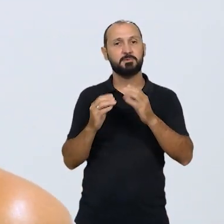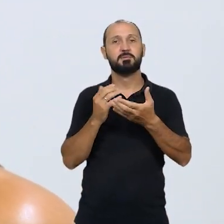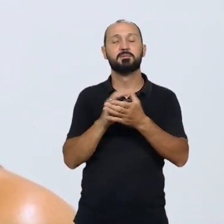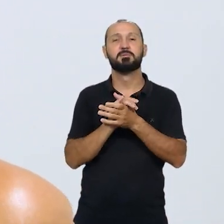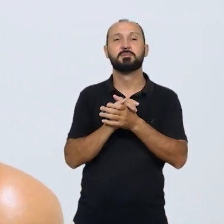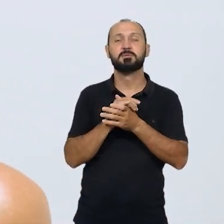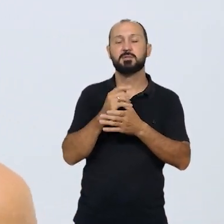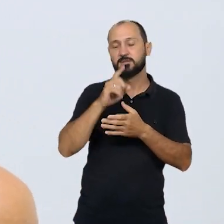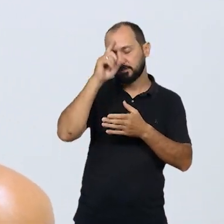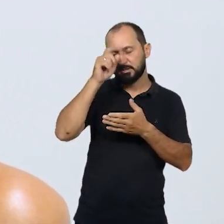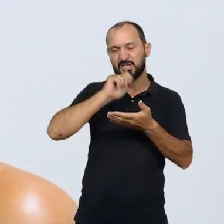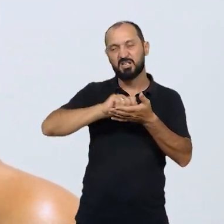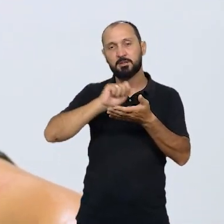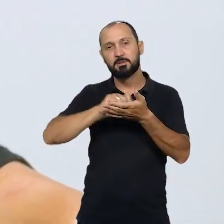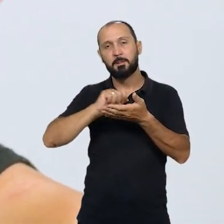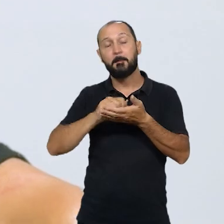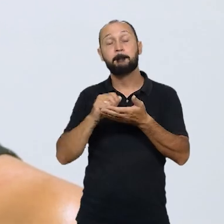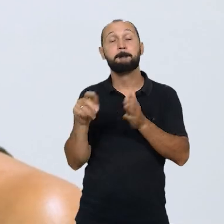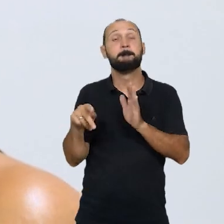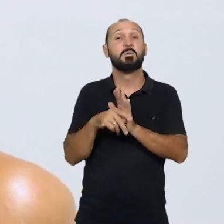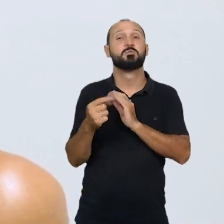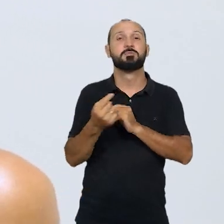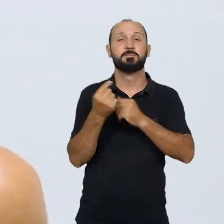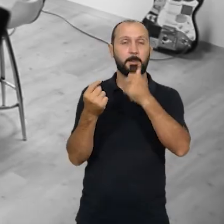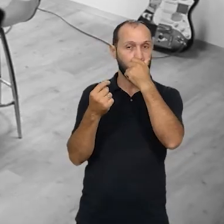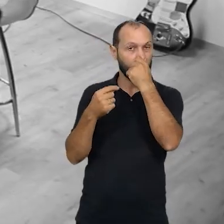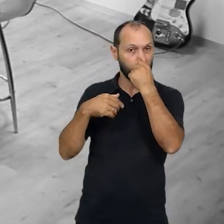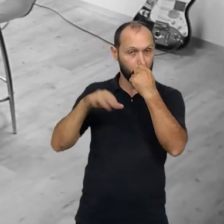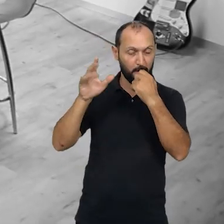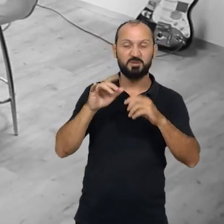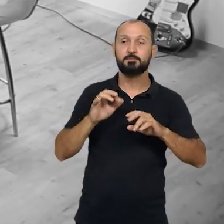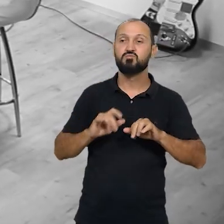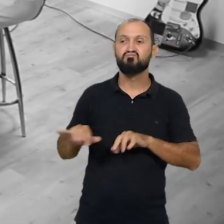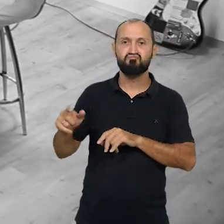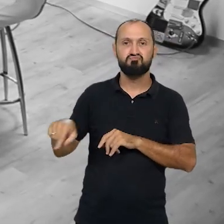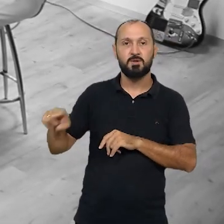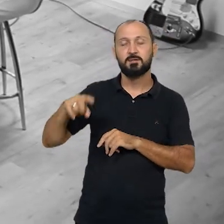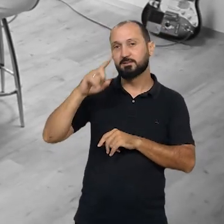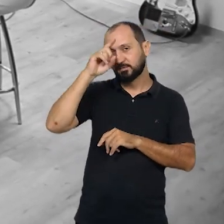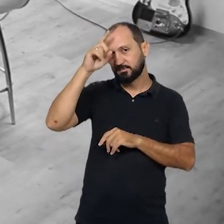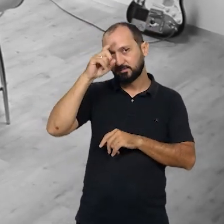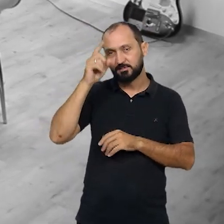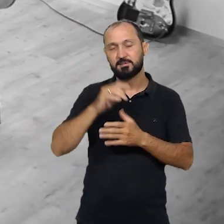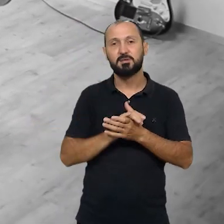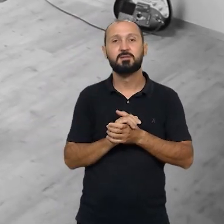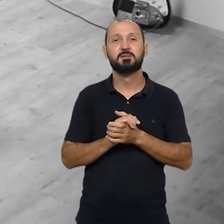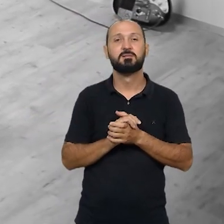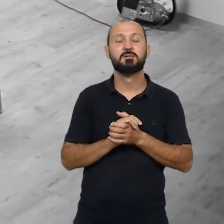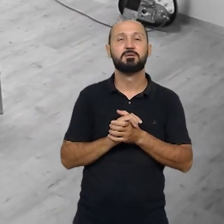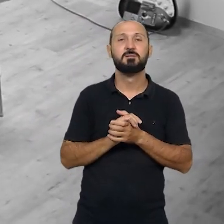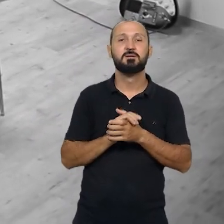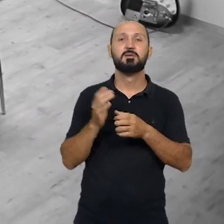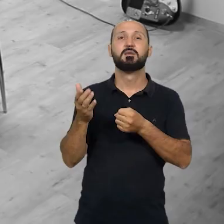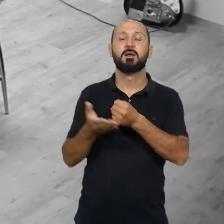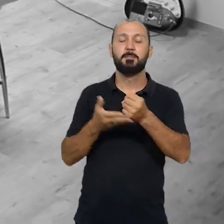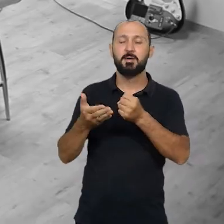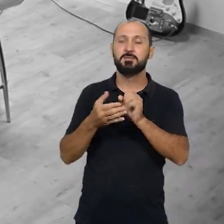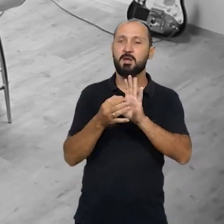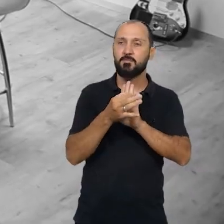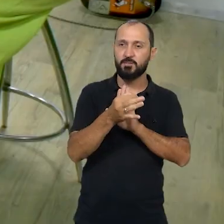Interrogação, que é um clipe lá no YouTube que tem. Porque eu comecei com a minha carreira no solo, sim, né? Sim. E elas são